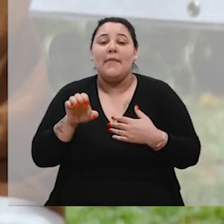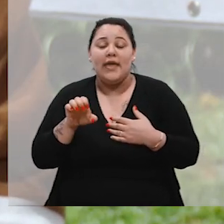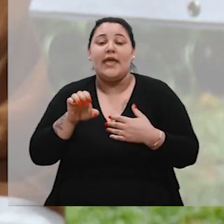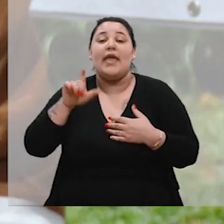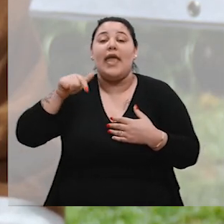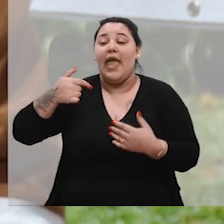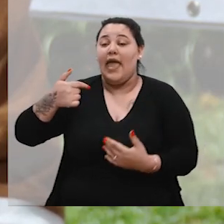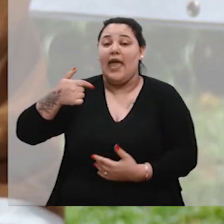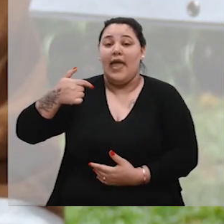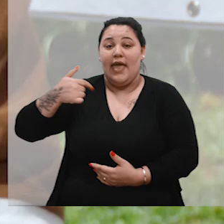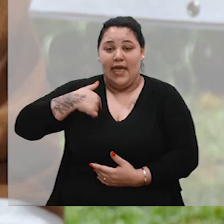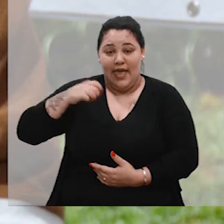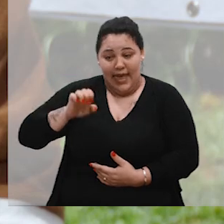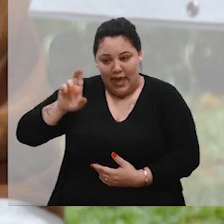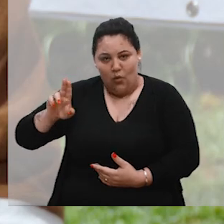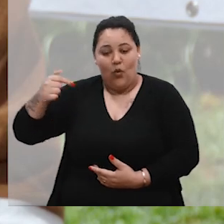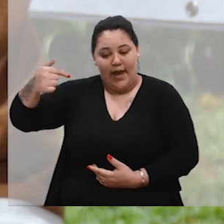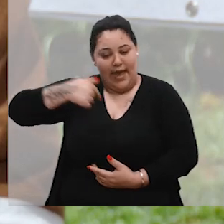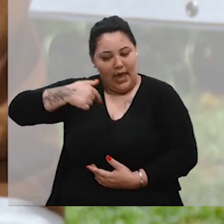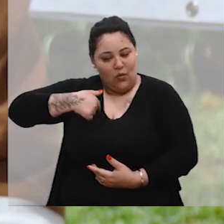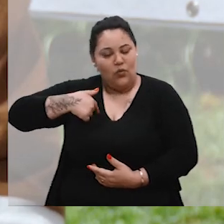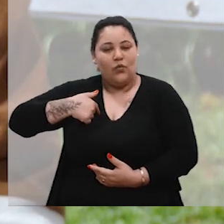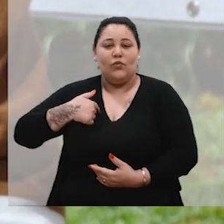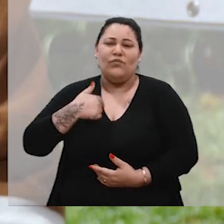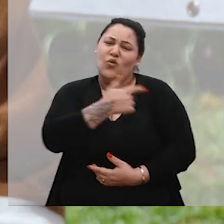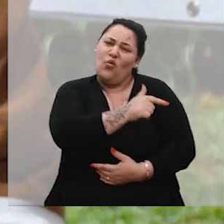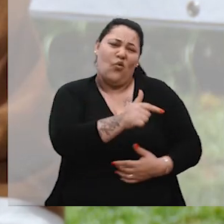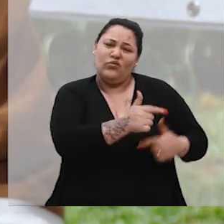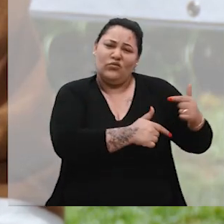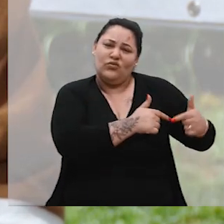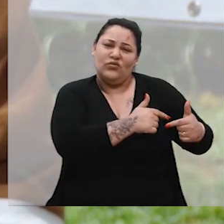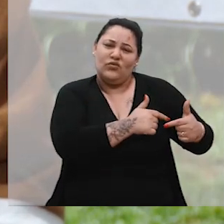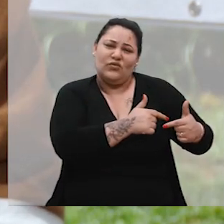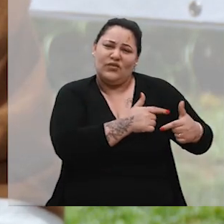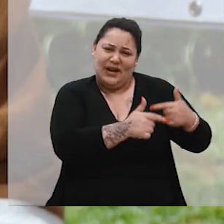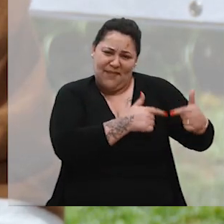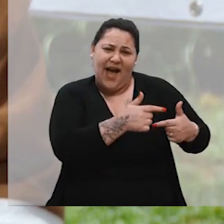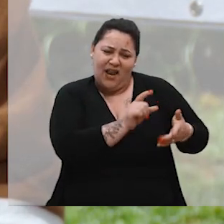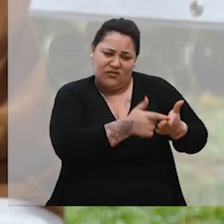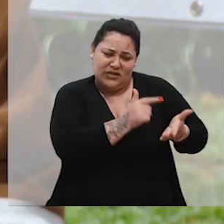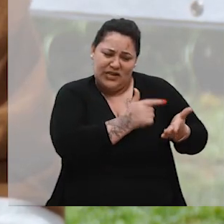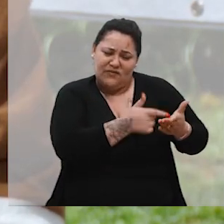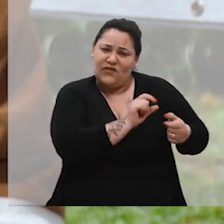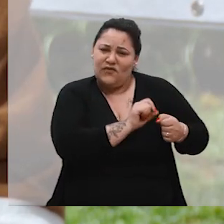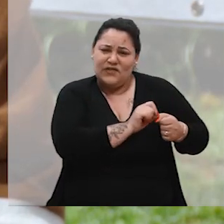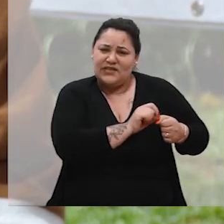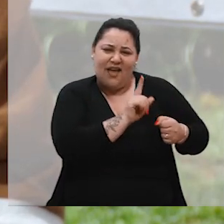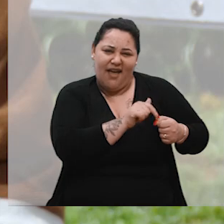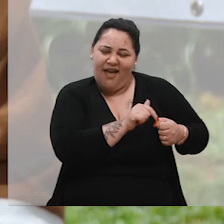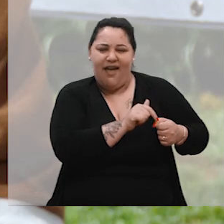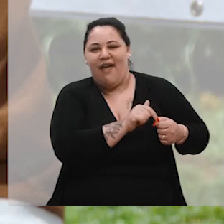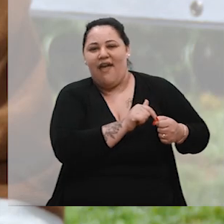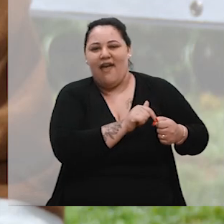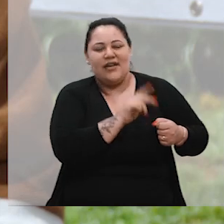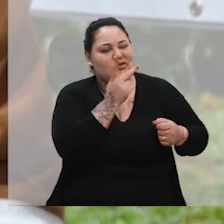trabalho ficção. Mas este livro recebeu, assim, feedbacks tão bons. Tantas pessoas leram,